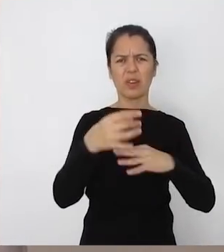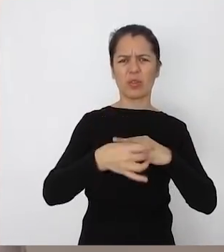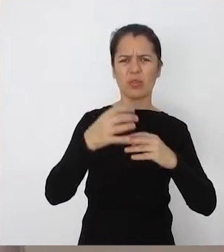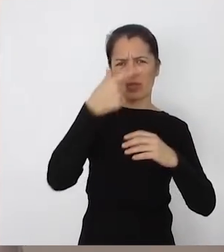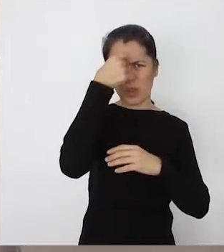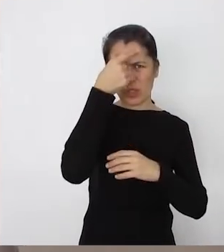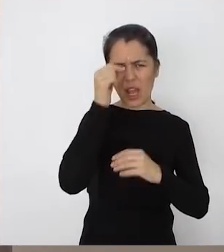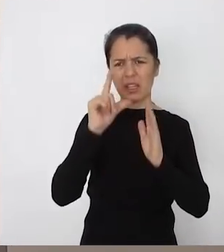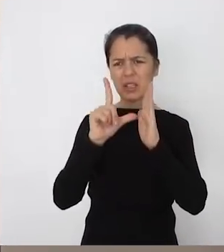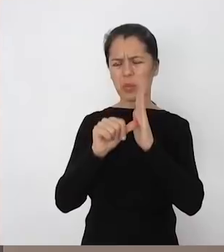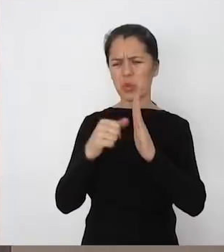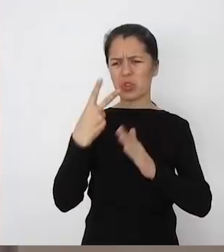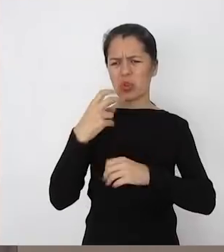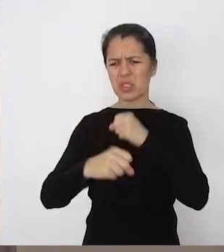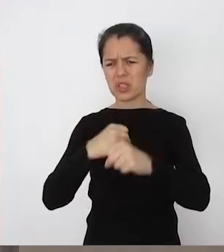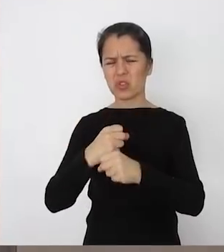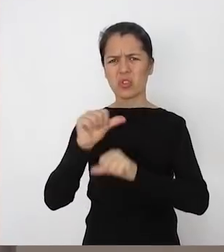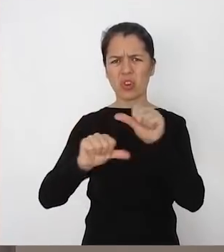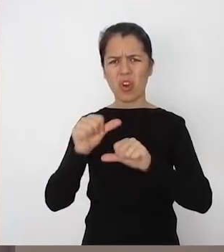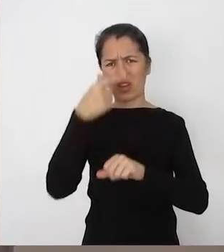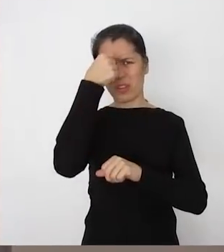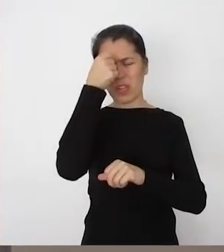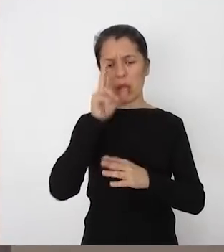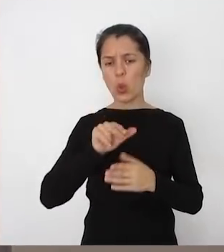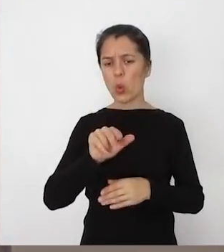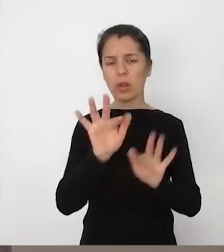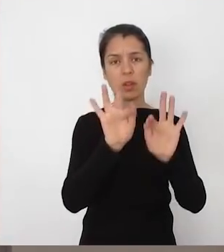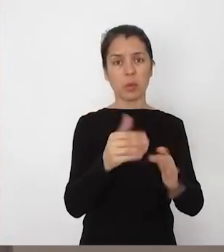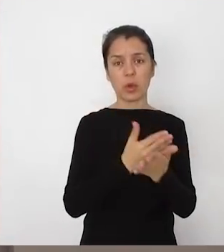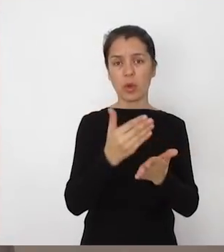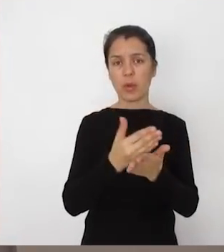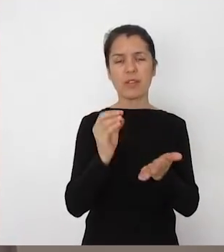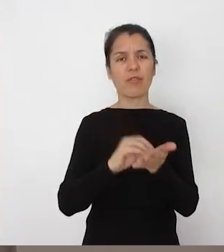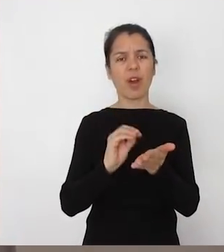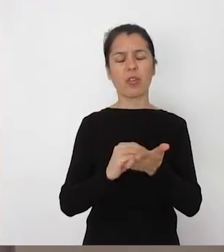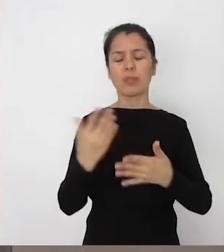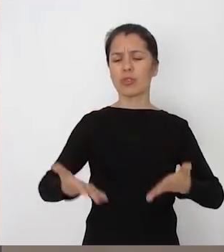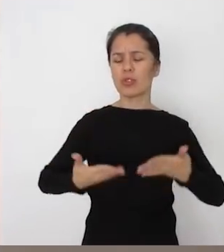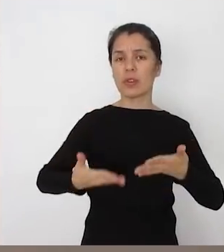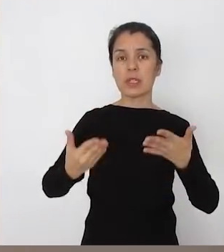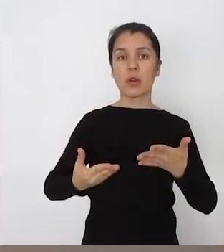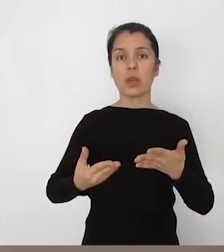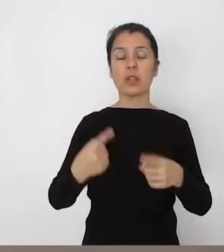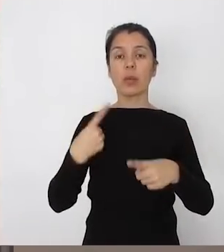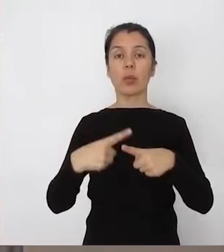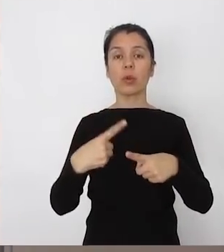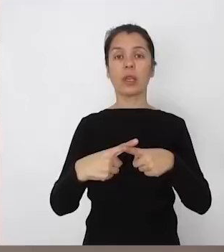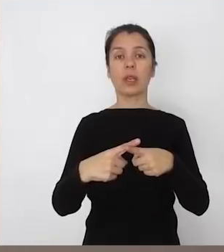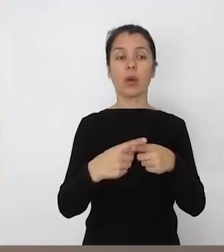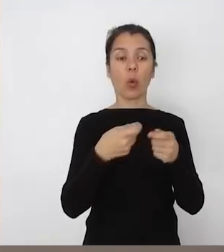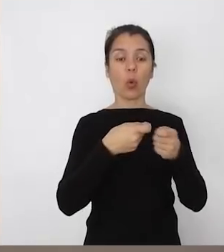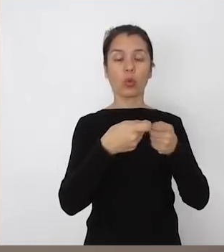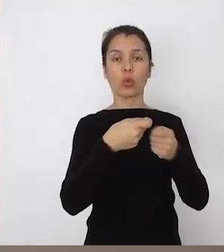vai liberando em 3 camadas. Você toma às 8 da manhã, às 10 libera, a meio-dia, 2, 4, 6 até às 8 da noite. Então,